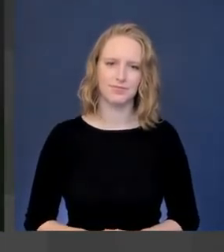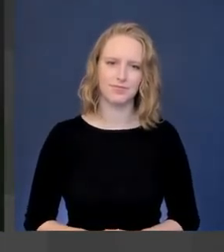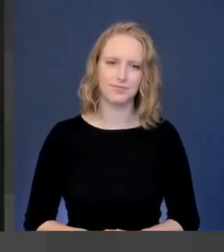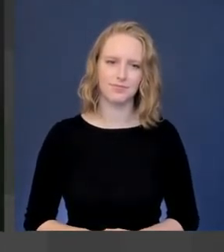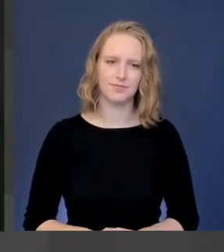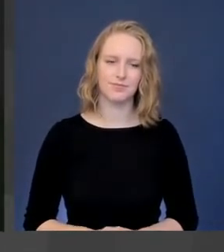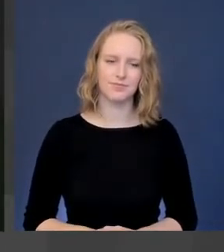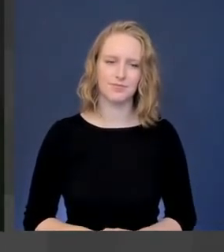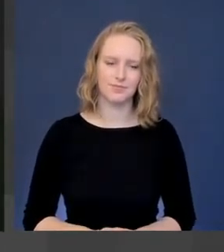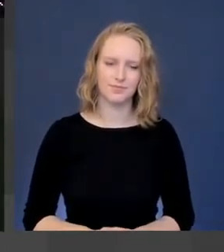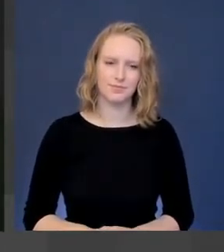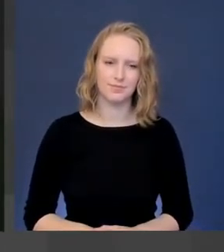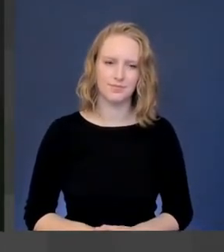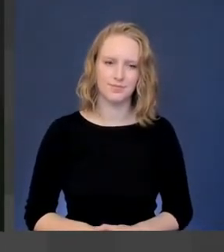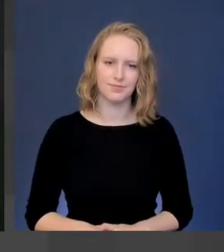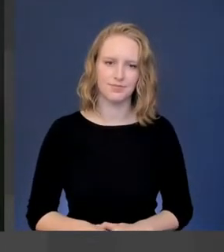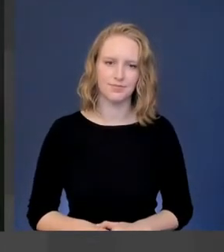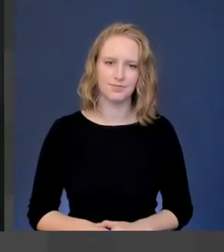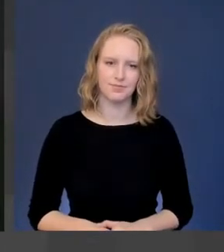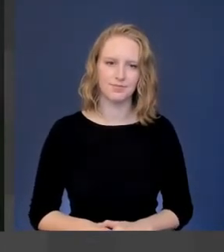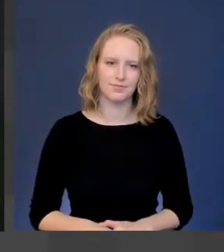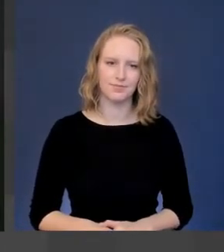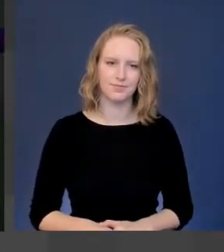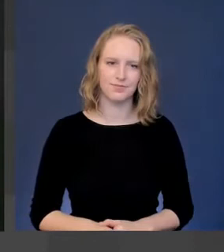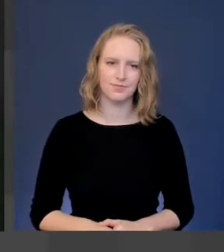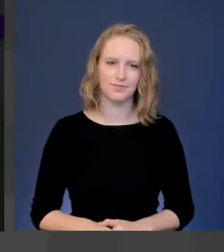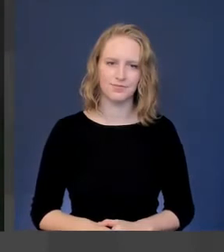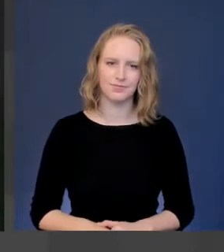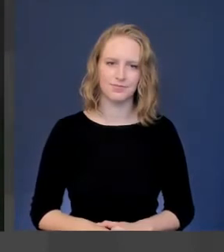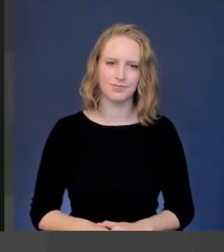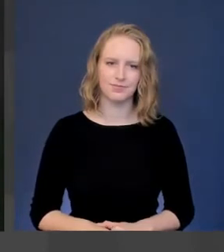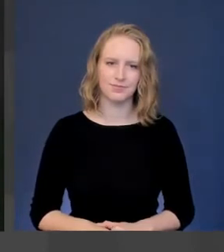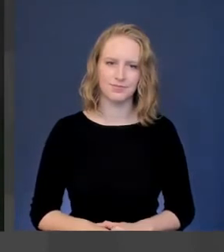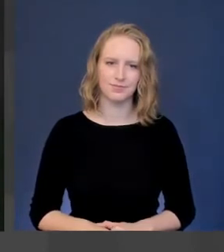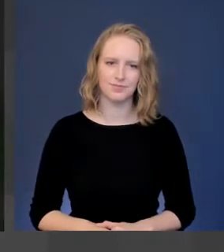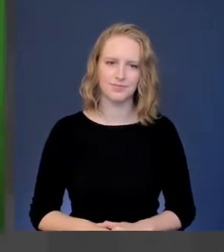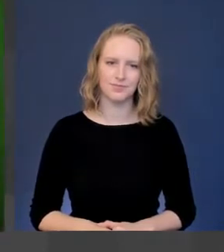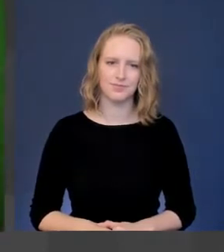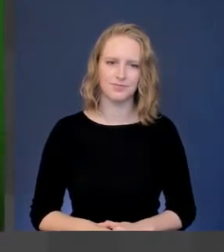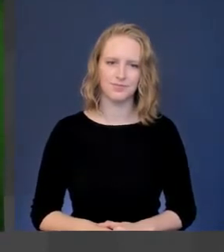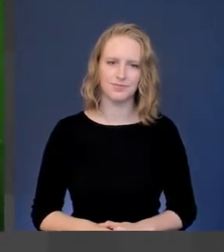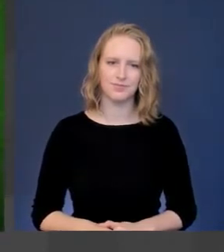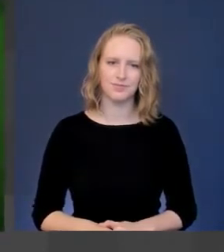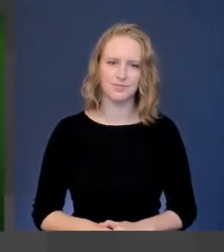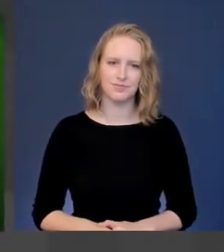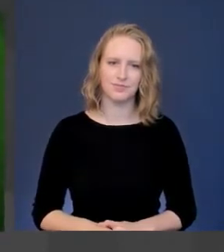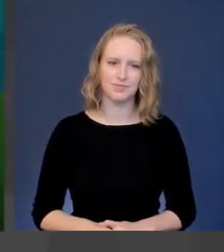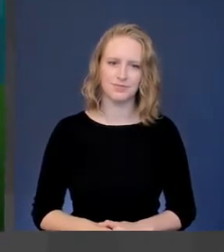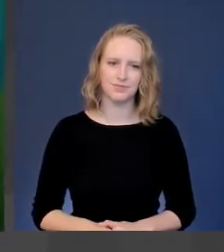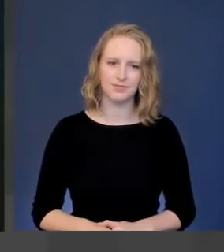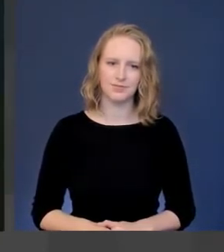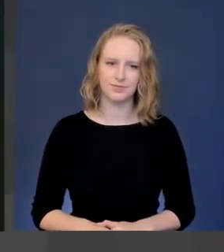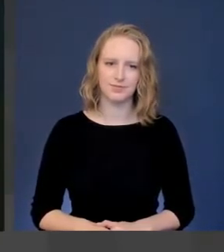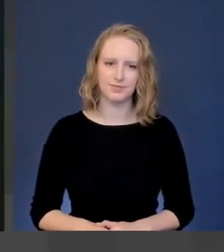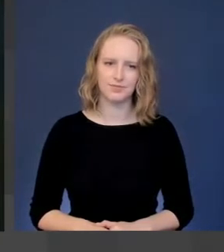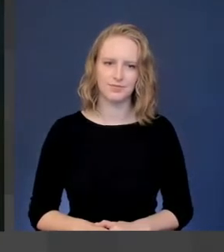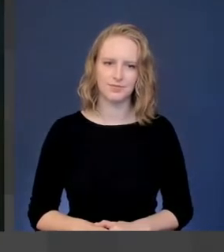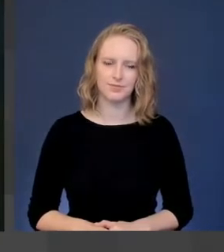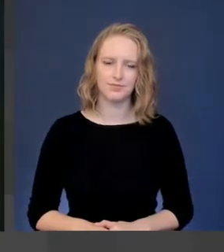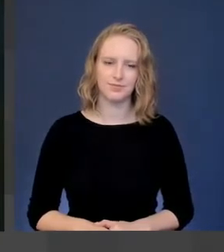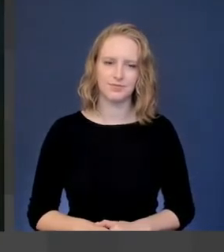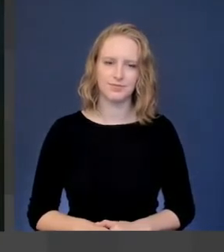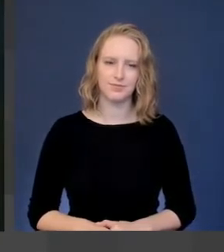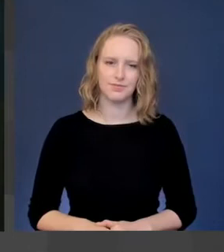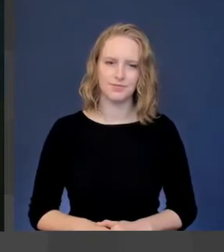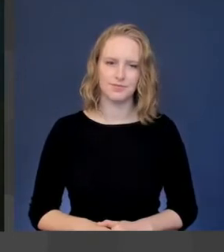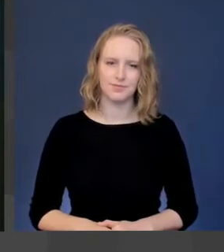nessa bodega velha. Oh, minha construção ficou bacana, hein, galera? Minha construção ficou bacana. Não quer comer? Mano, 30 segundos já. Vai. Mano, isso aqui vai dar